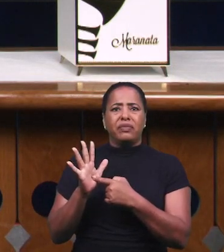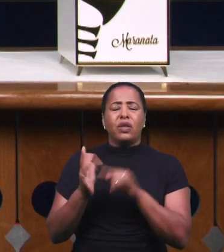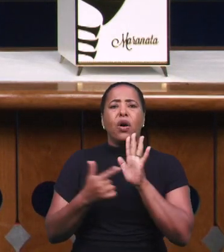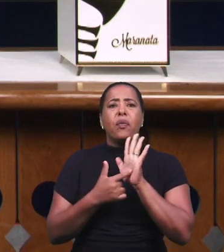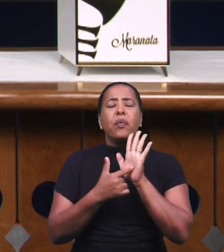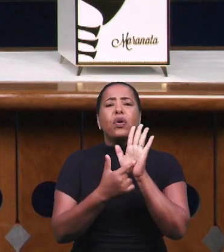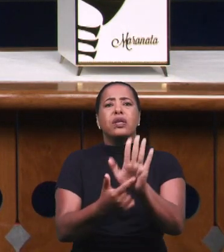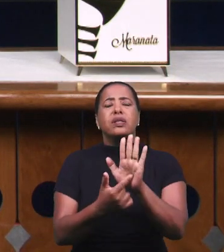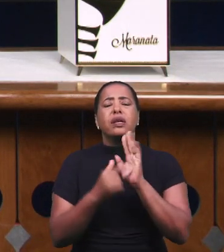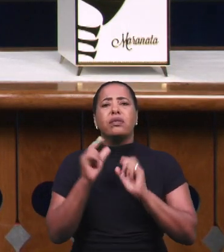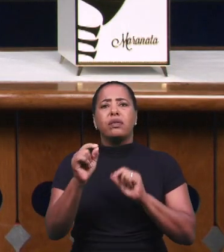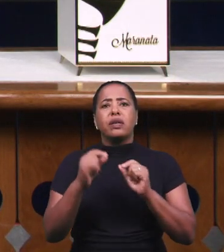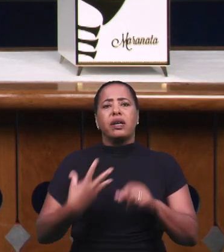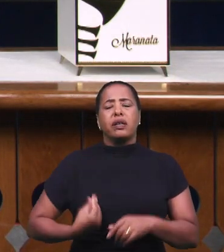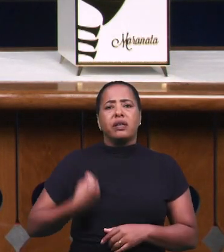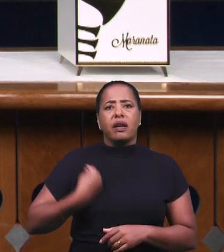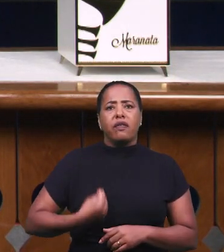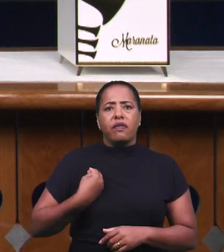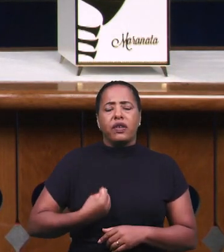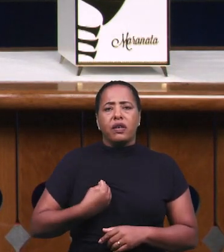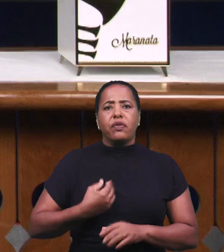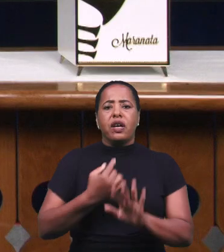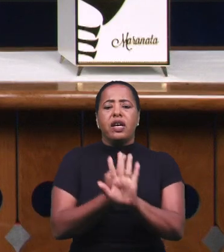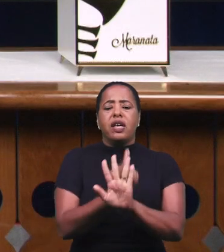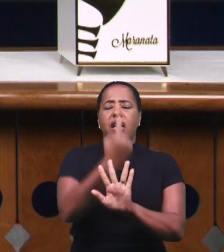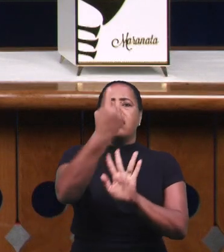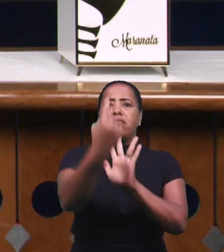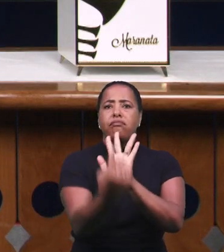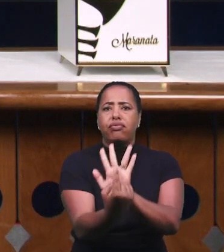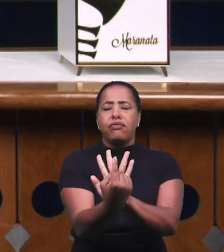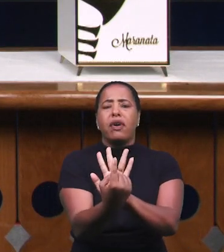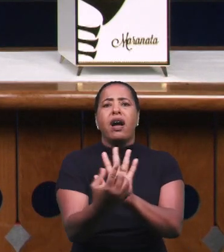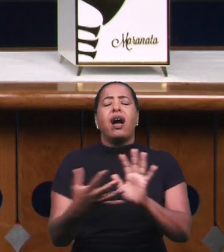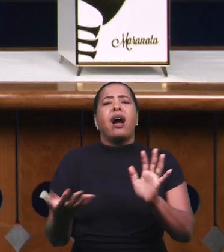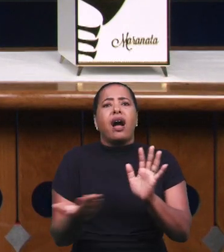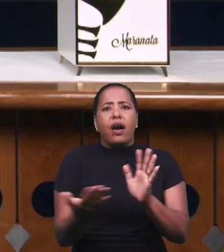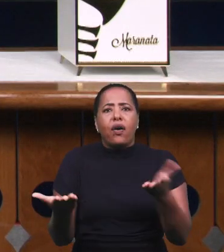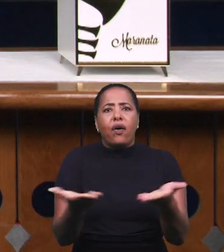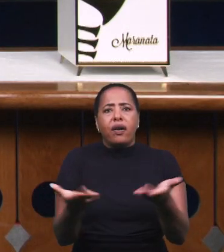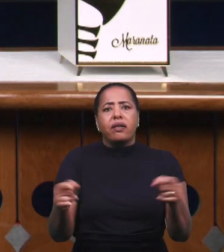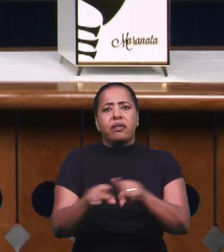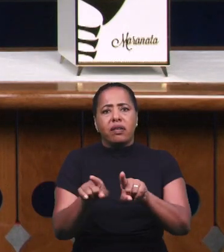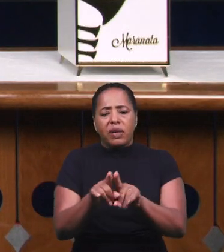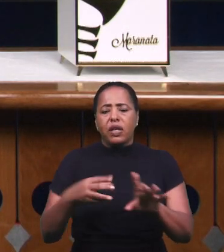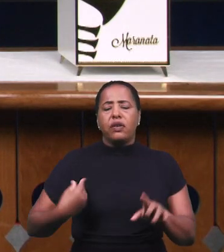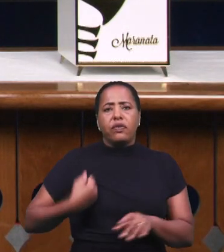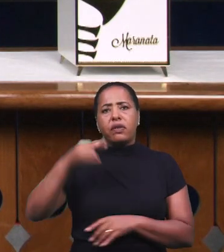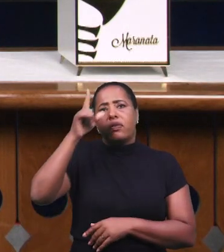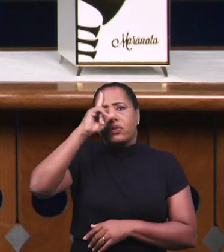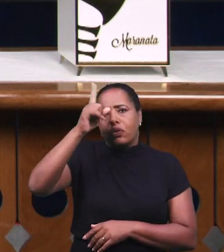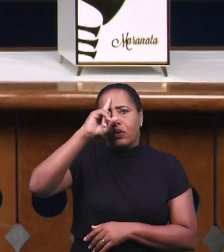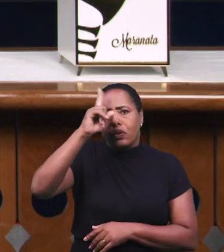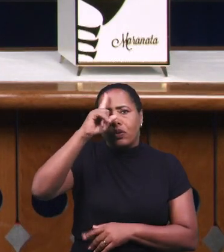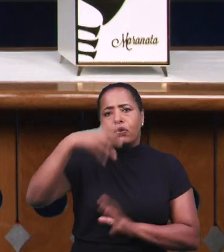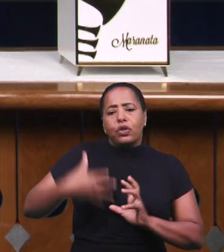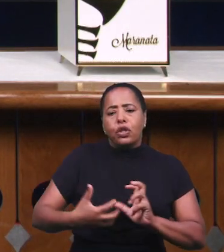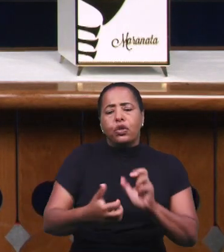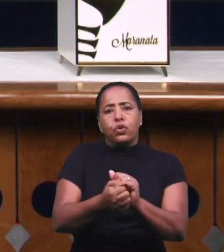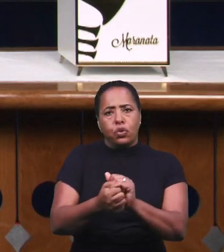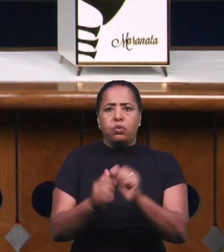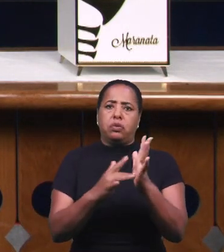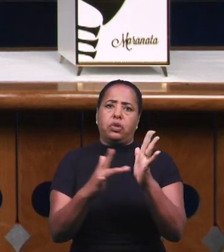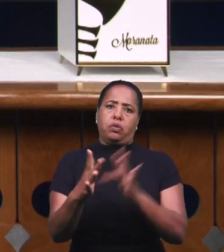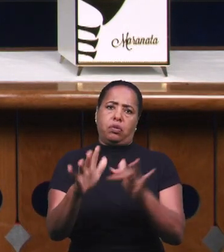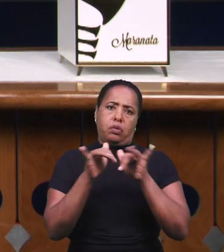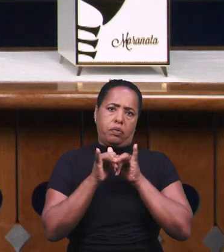deste culto, Ele está vivo. Eis que estarei convosco todos os dias, disse Jesus. Ele não estava só